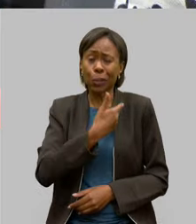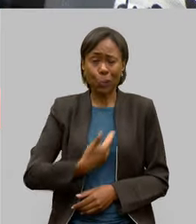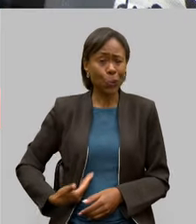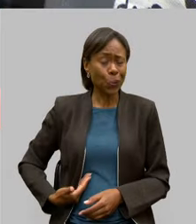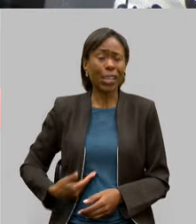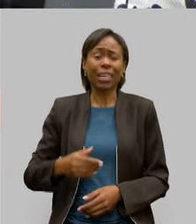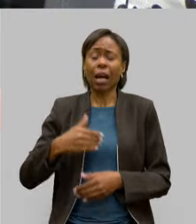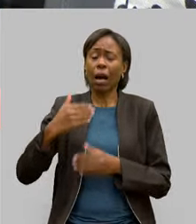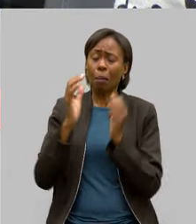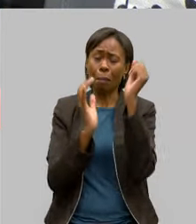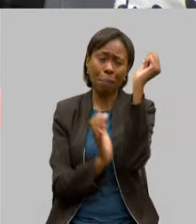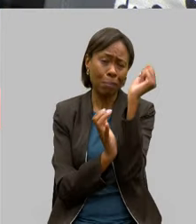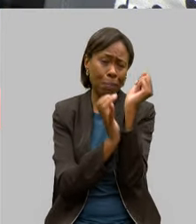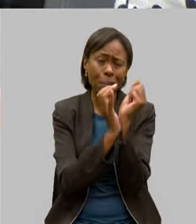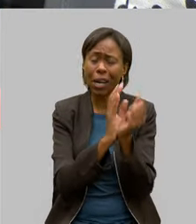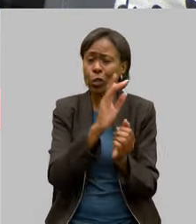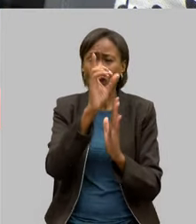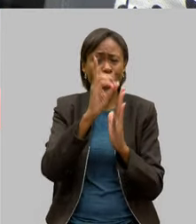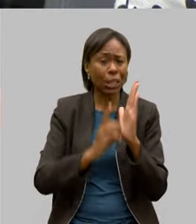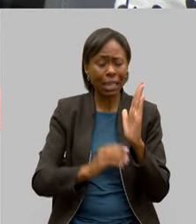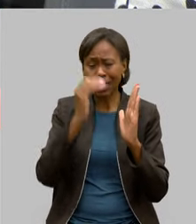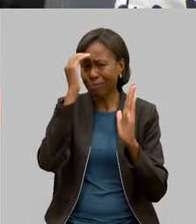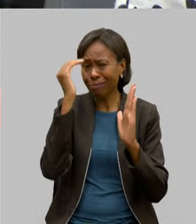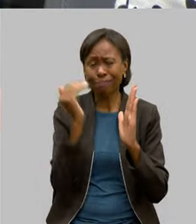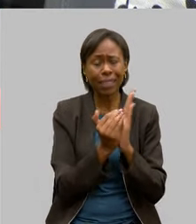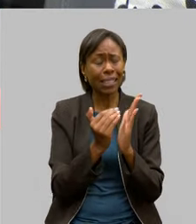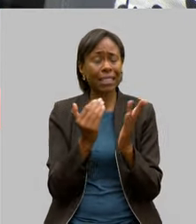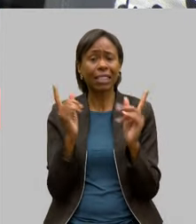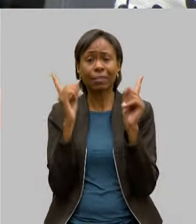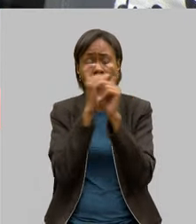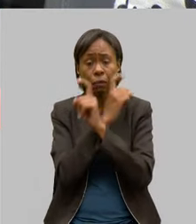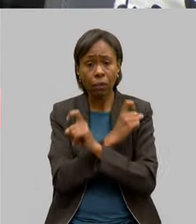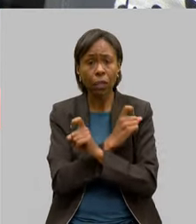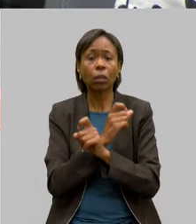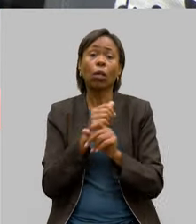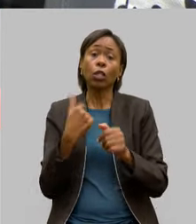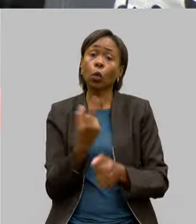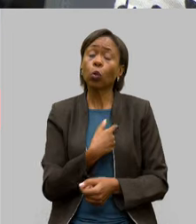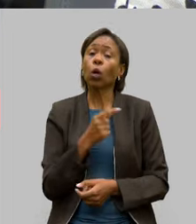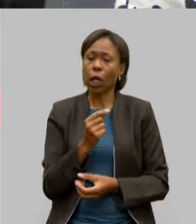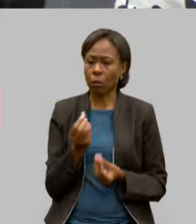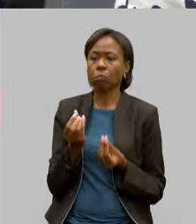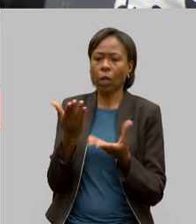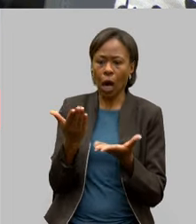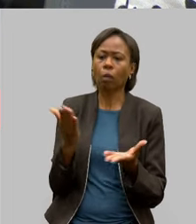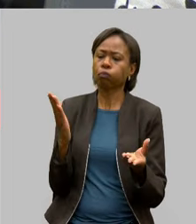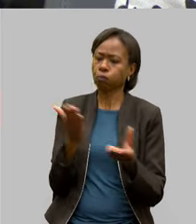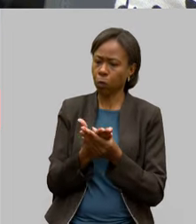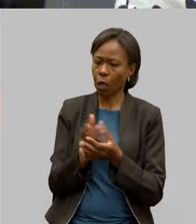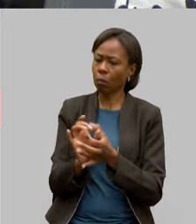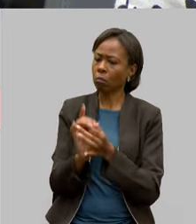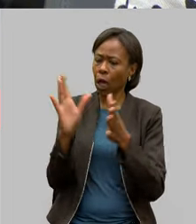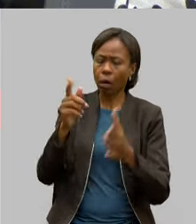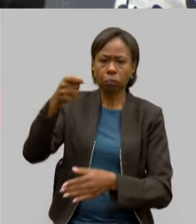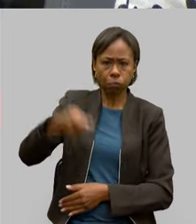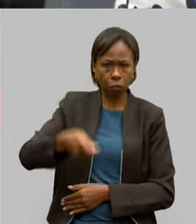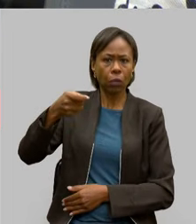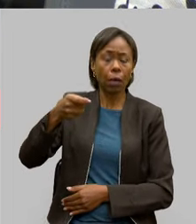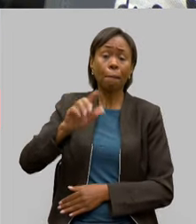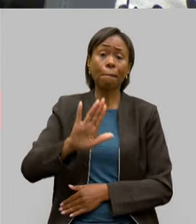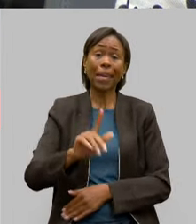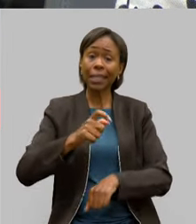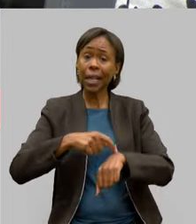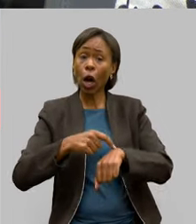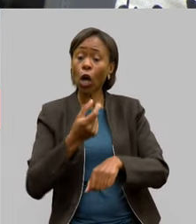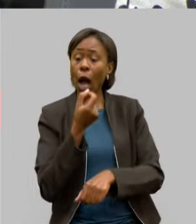efetivação desse direito então a gente consegue a o provimento judicial mas na hora de conseguir a medicação o